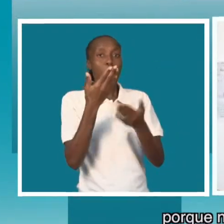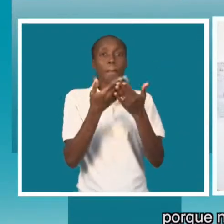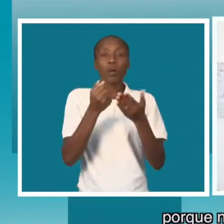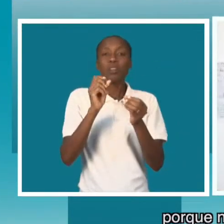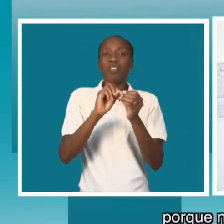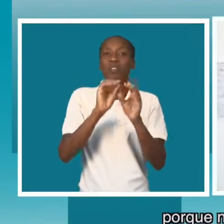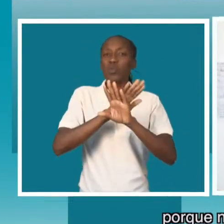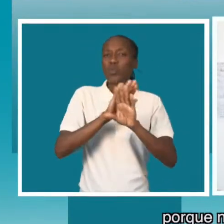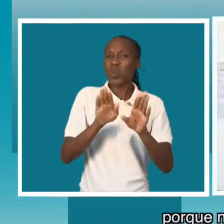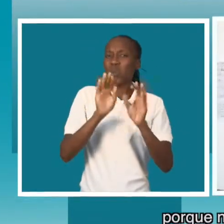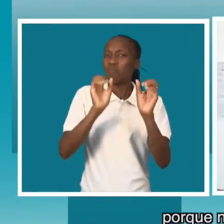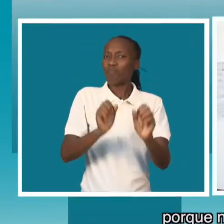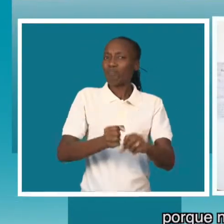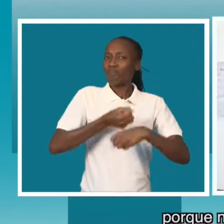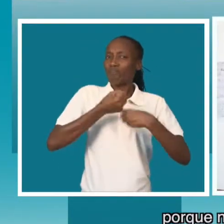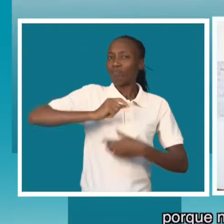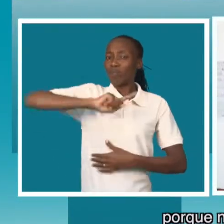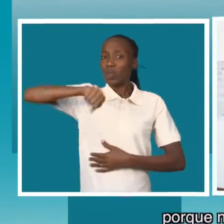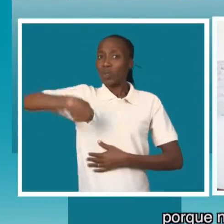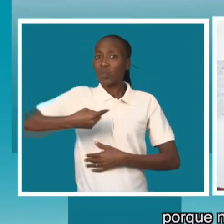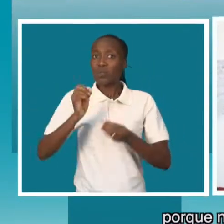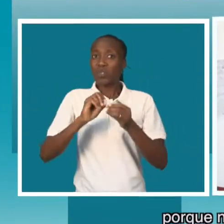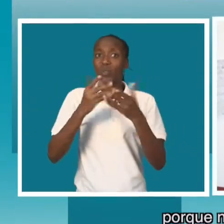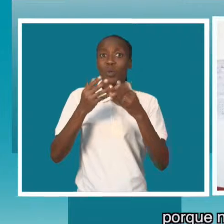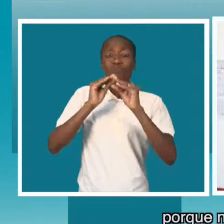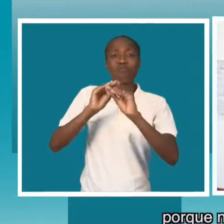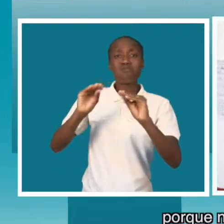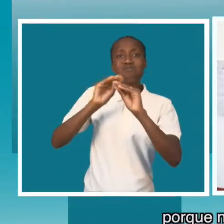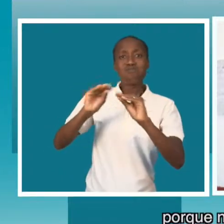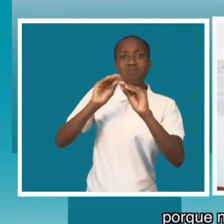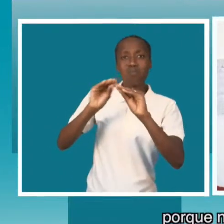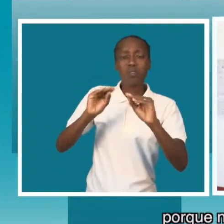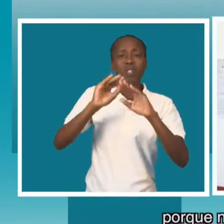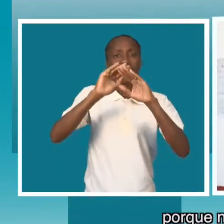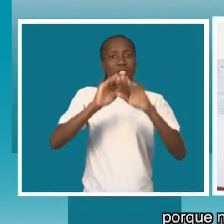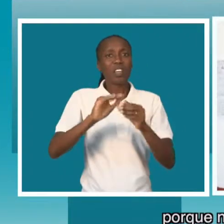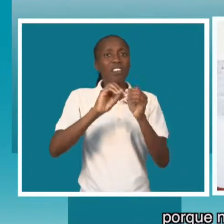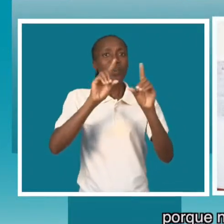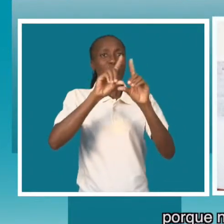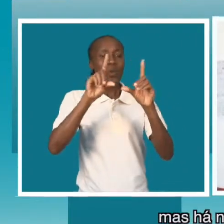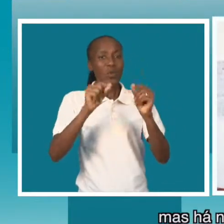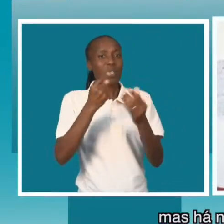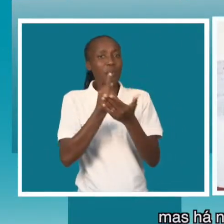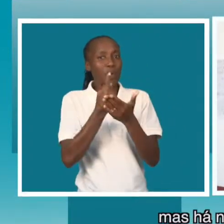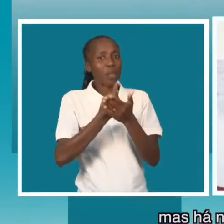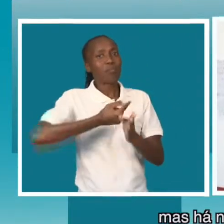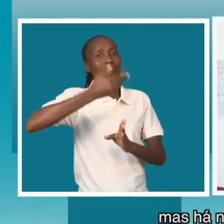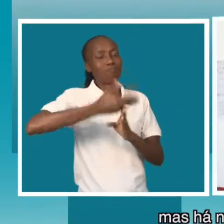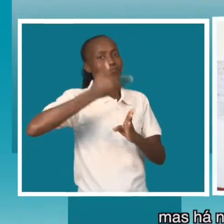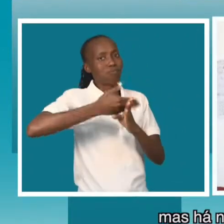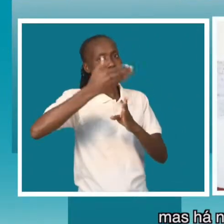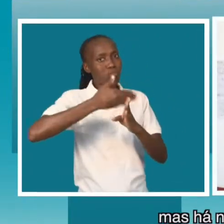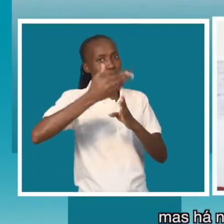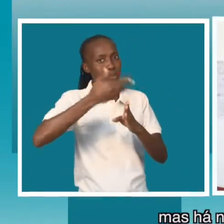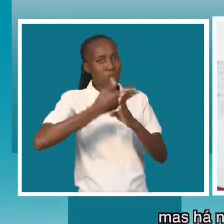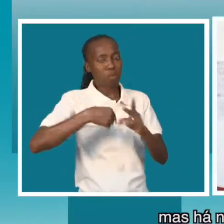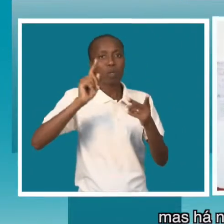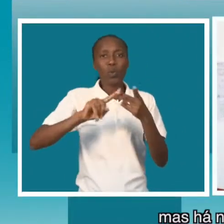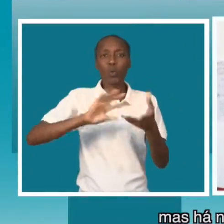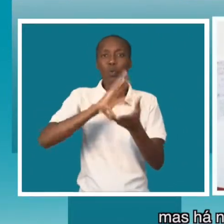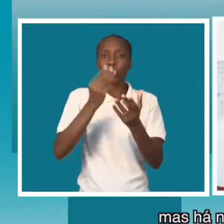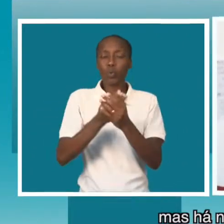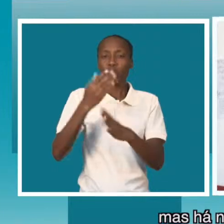apenas para nós fazermos a capacitação, fazermos partes teóricas, mas há necessidade de exercitar-se tudo isto que